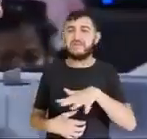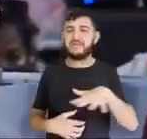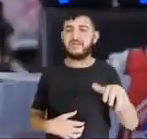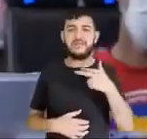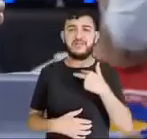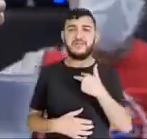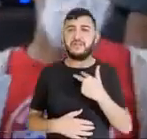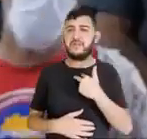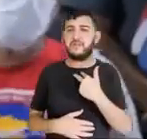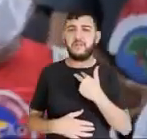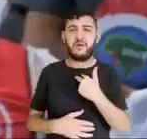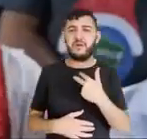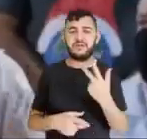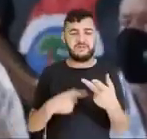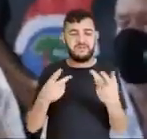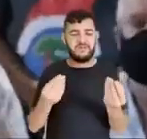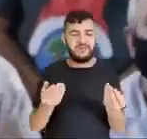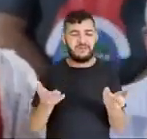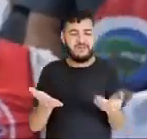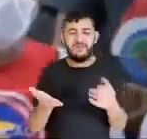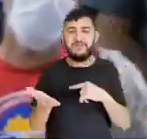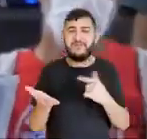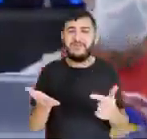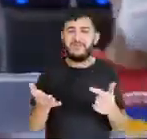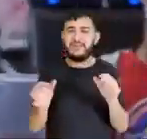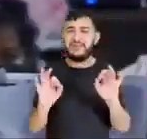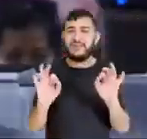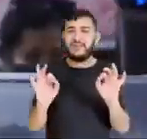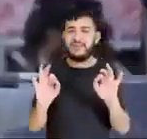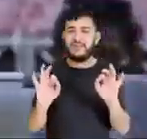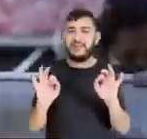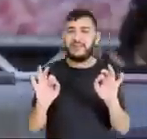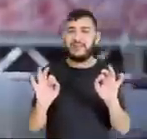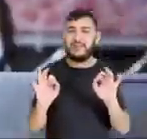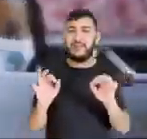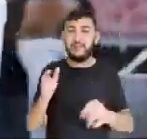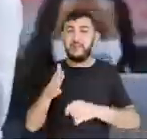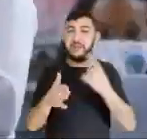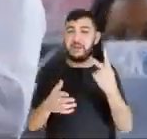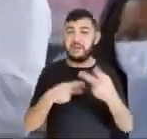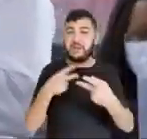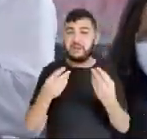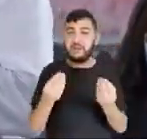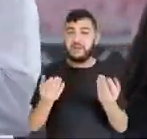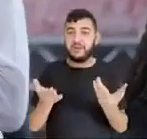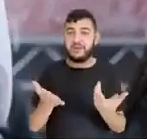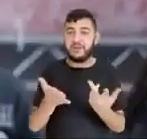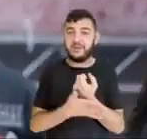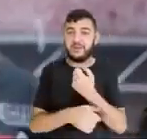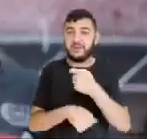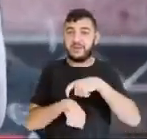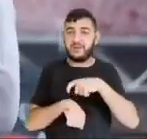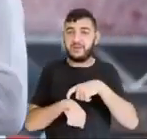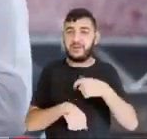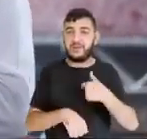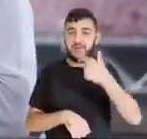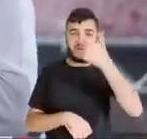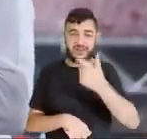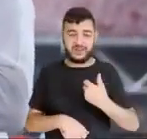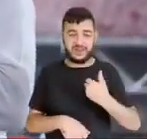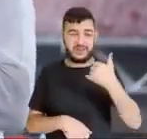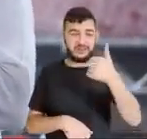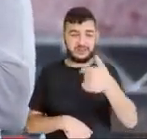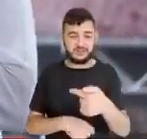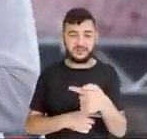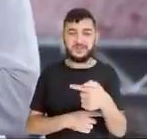presente na vida. Eu fui comprar o meu primeiro presente na vida quando eu tinha 17 anos. Mas